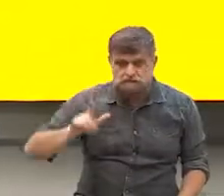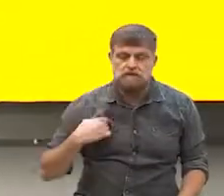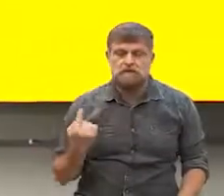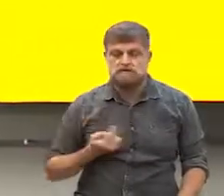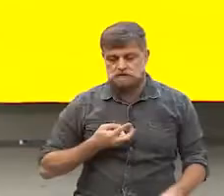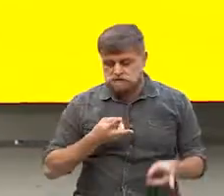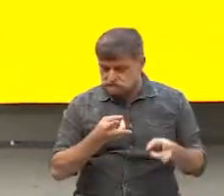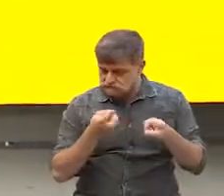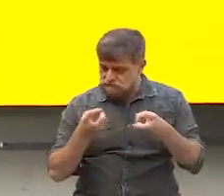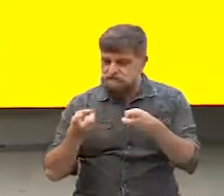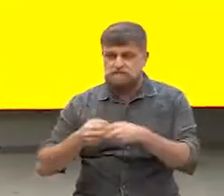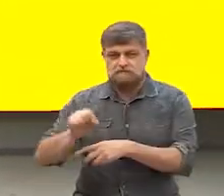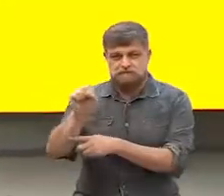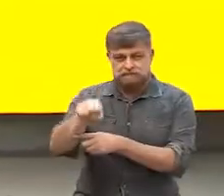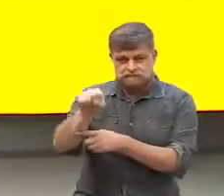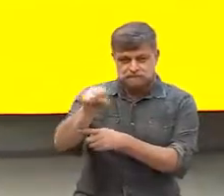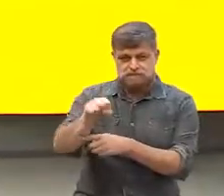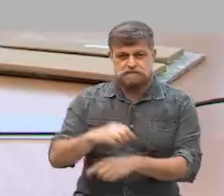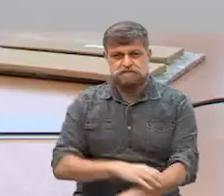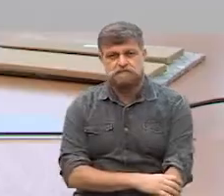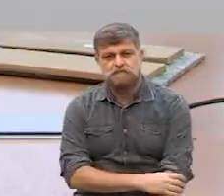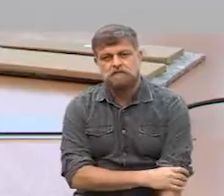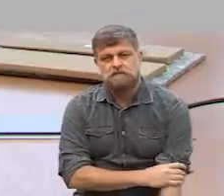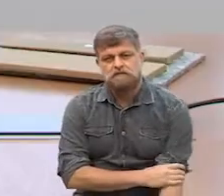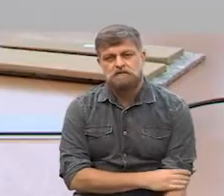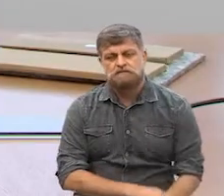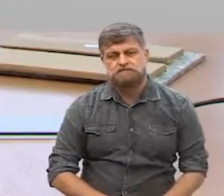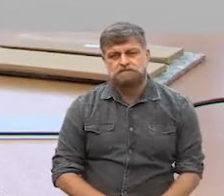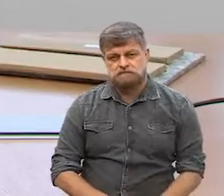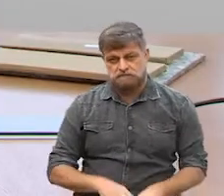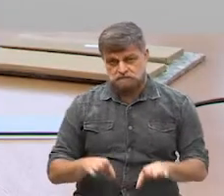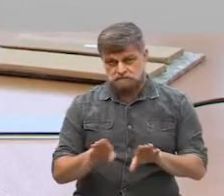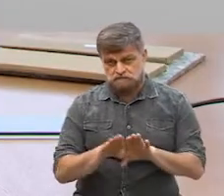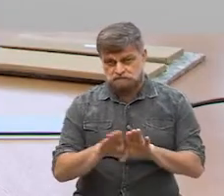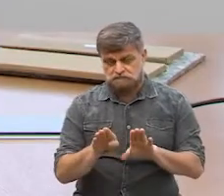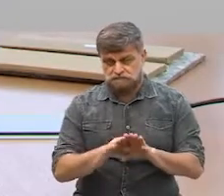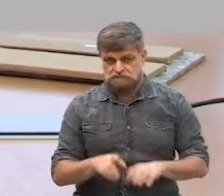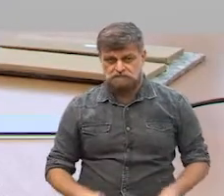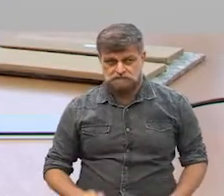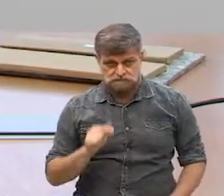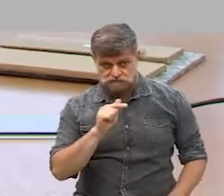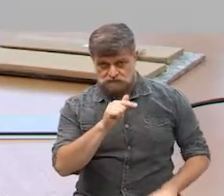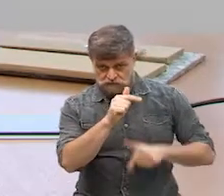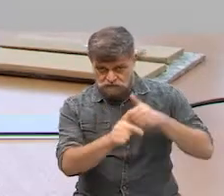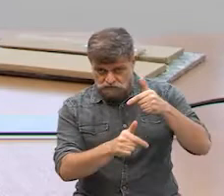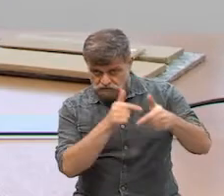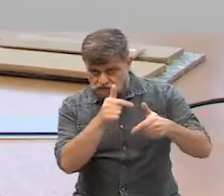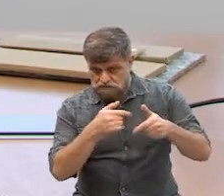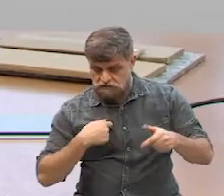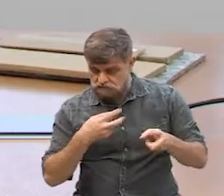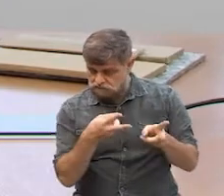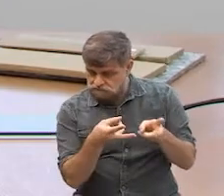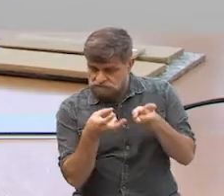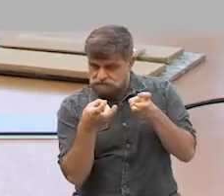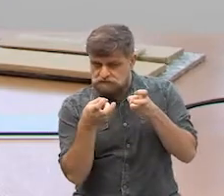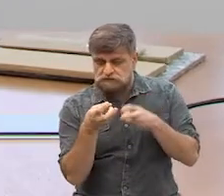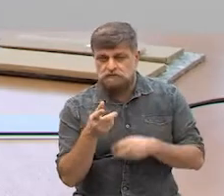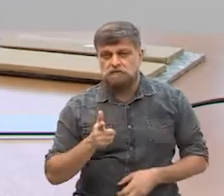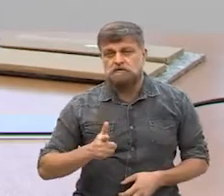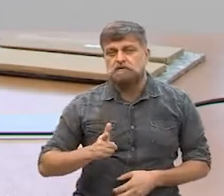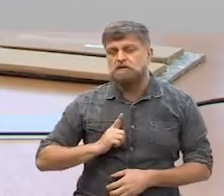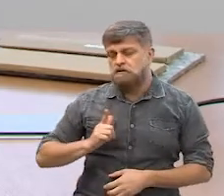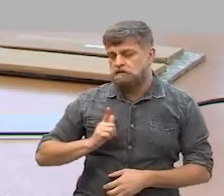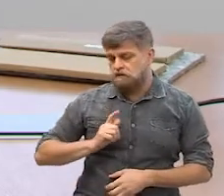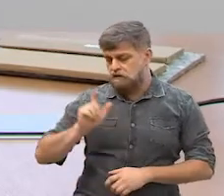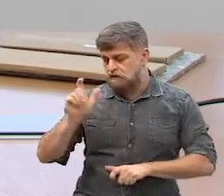gente consegue perceber, sim. A gente percebe que nesse trabalho que você faz, existe,